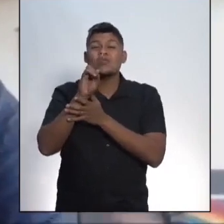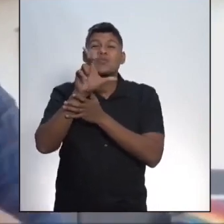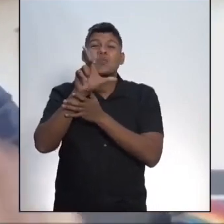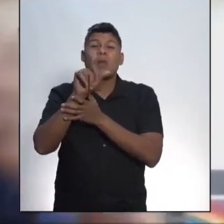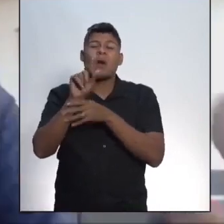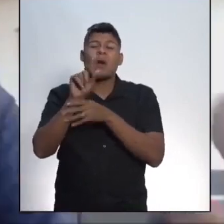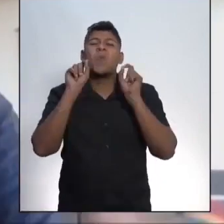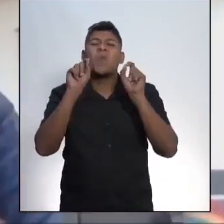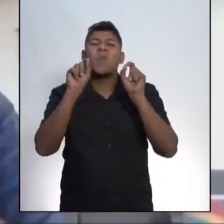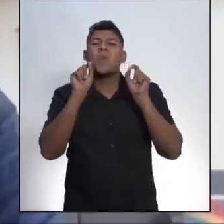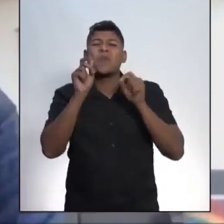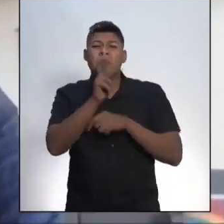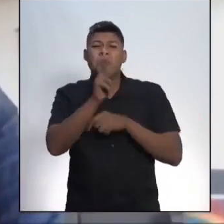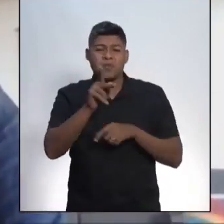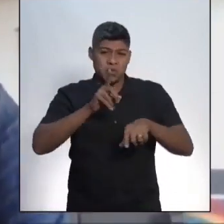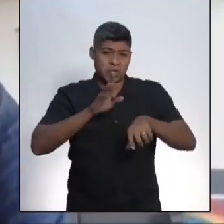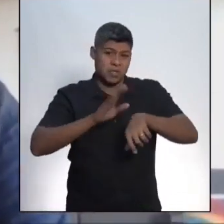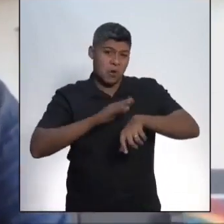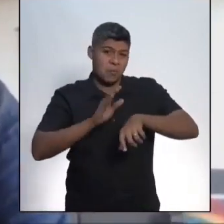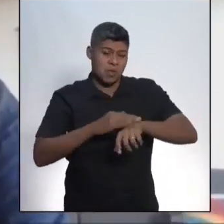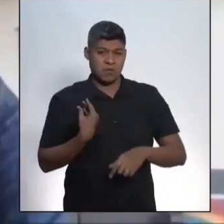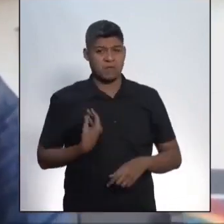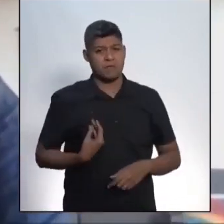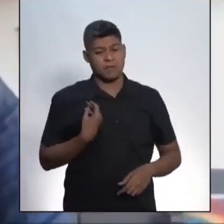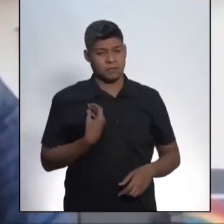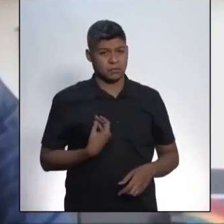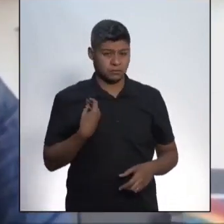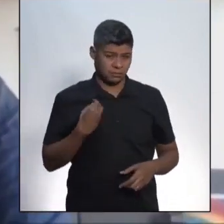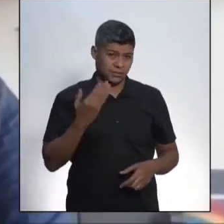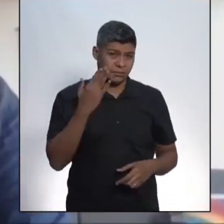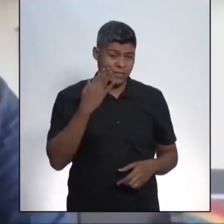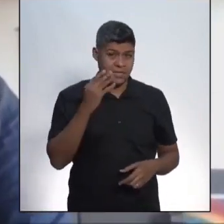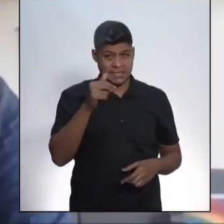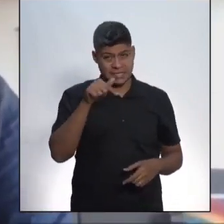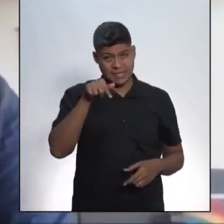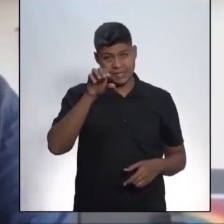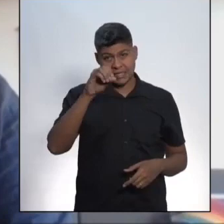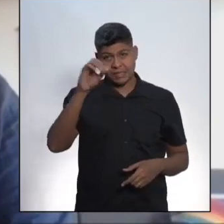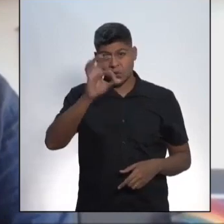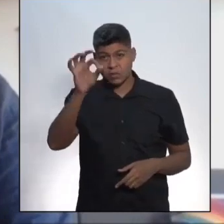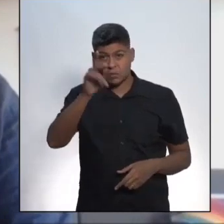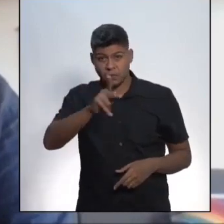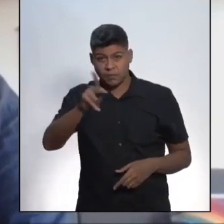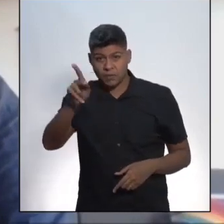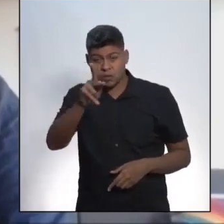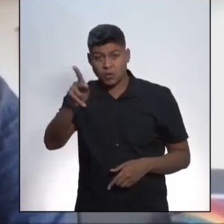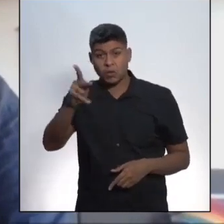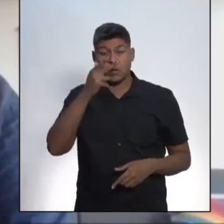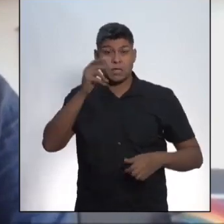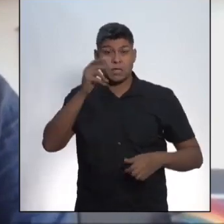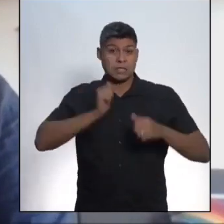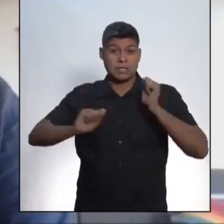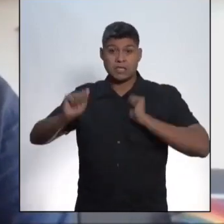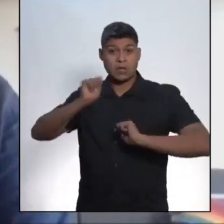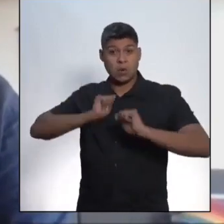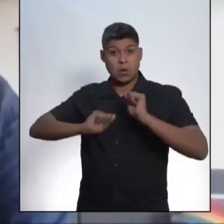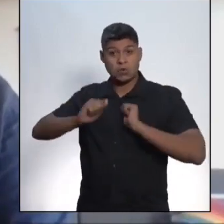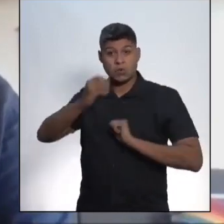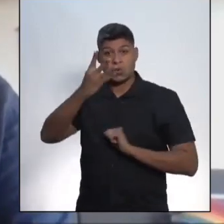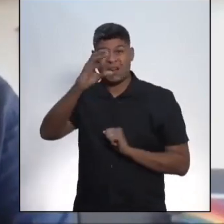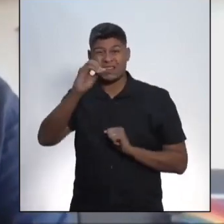é o professor nesse momento que a gente está vivendo. E 70% dos professores se sentem ansiosos, 40% se